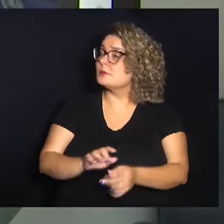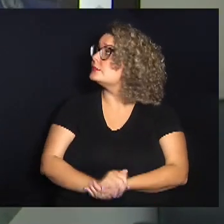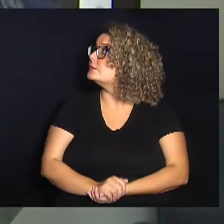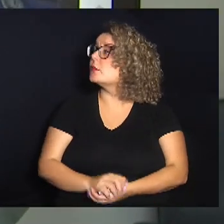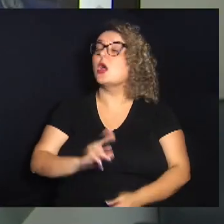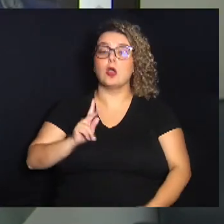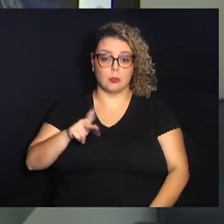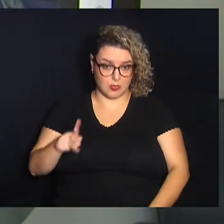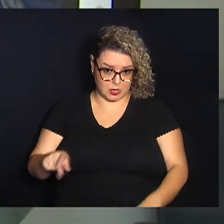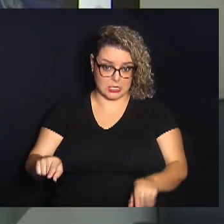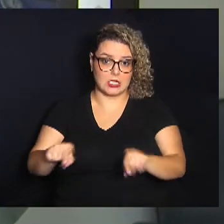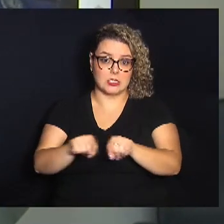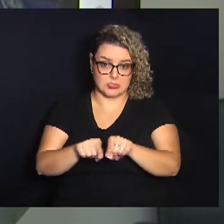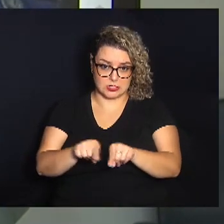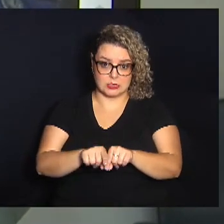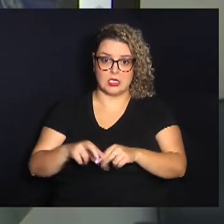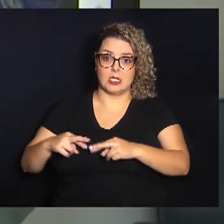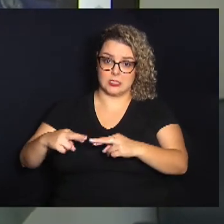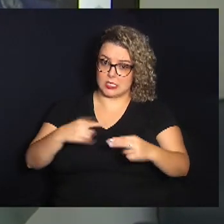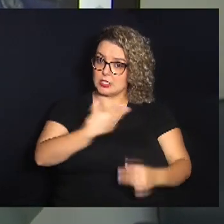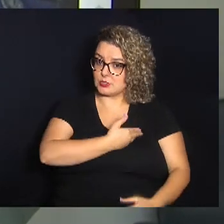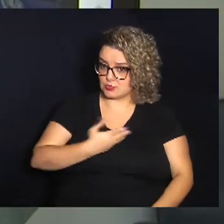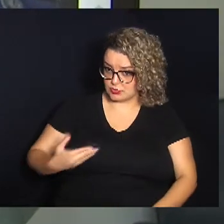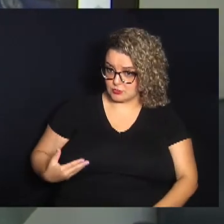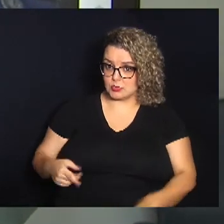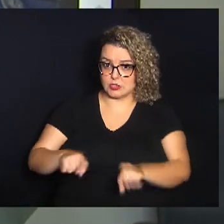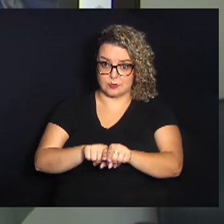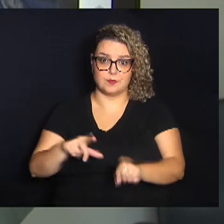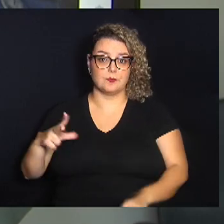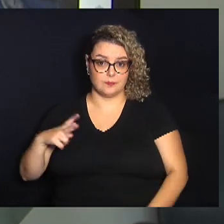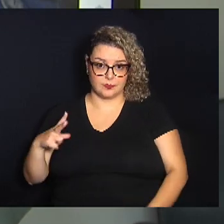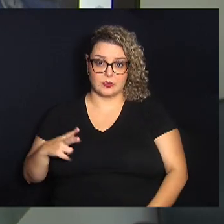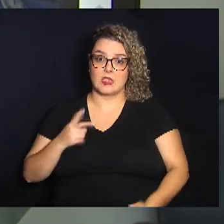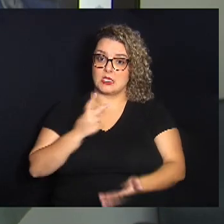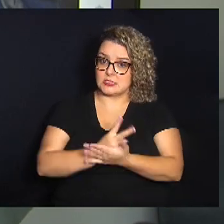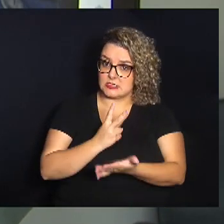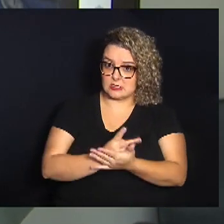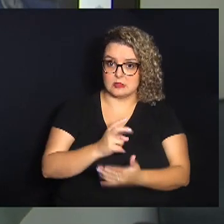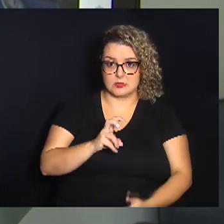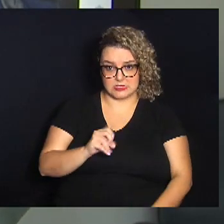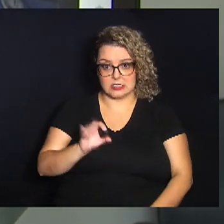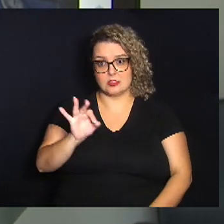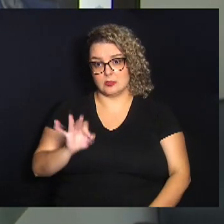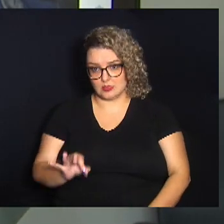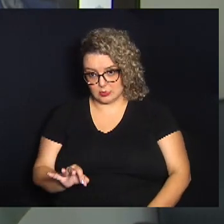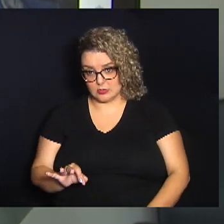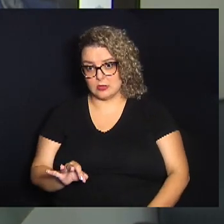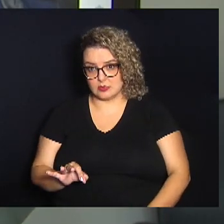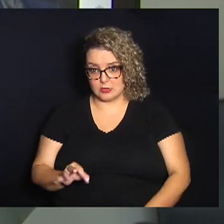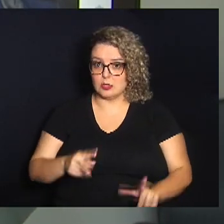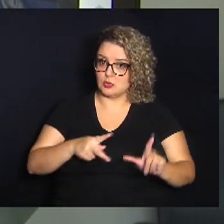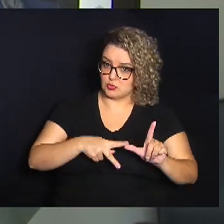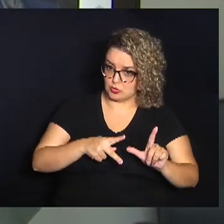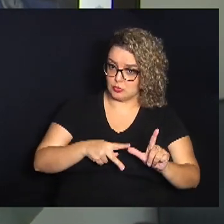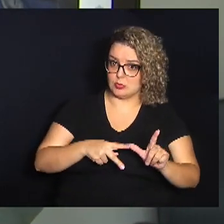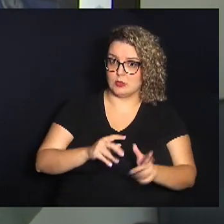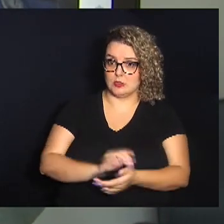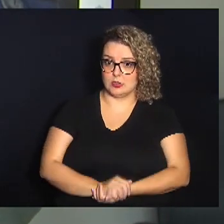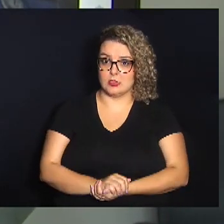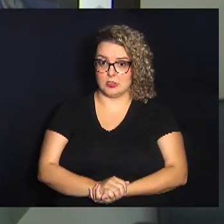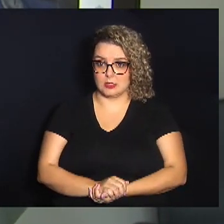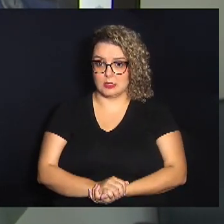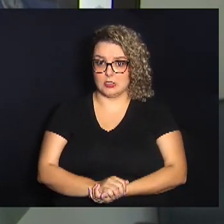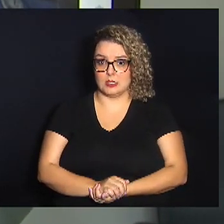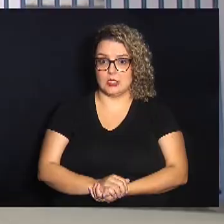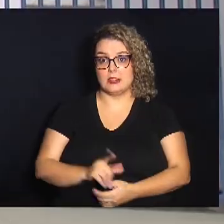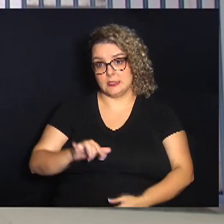também, mas professores tanto na rede pública como na privada, sempre meia tarifa, sempre 50% da tarifa do ônibus, da tarifa daquela